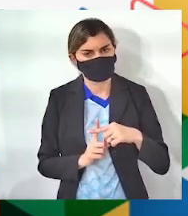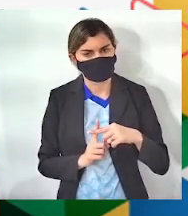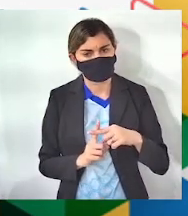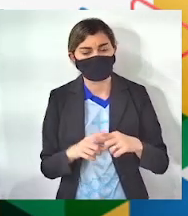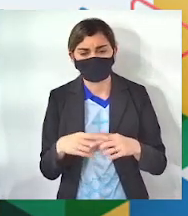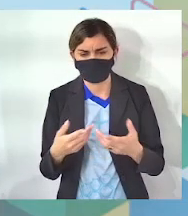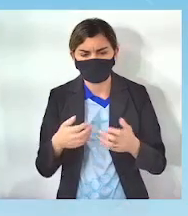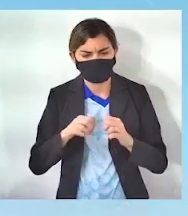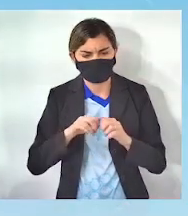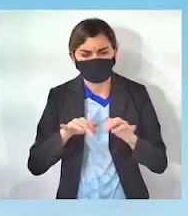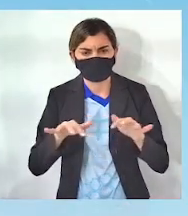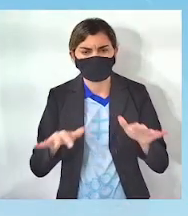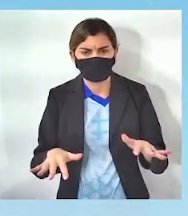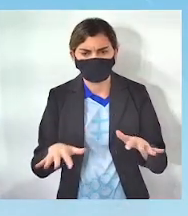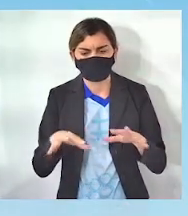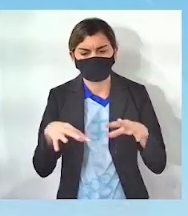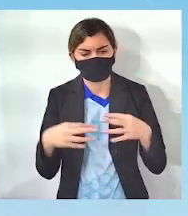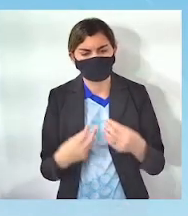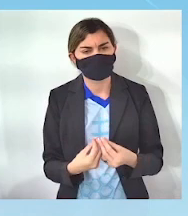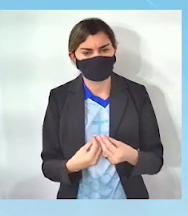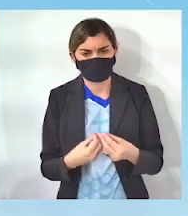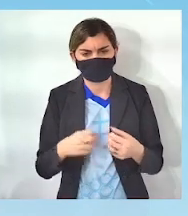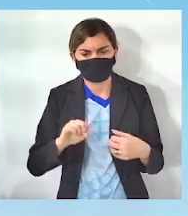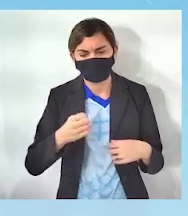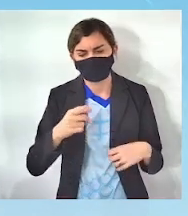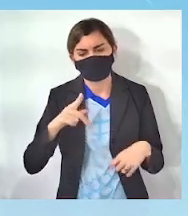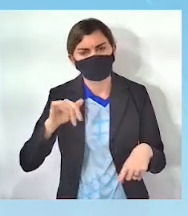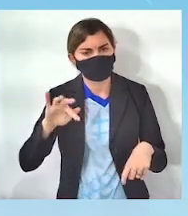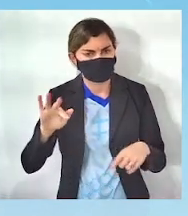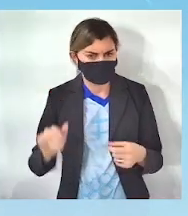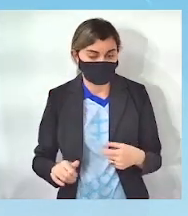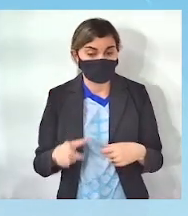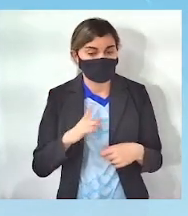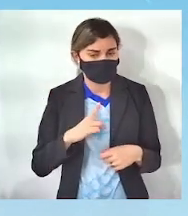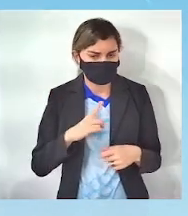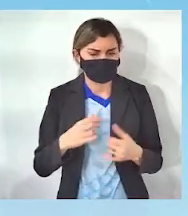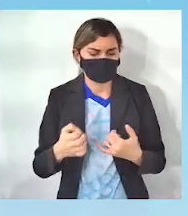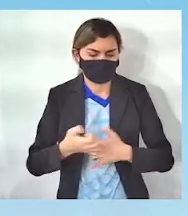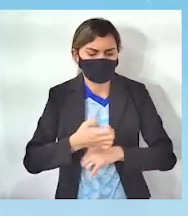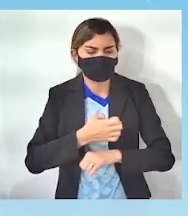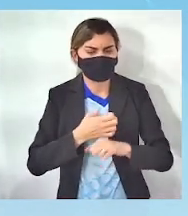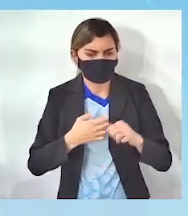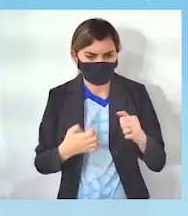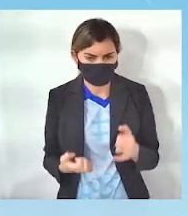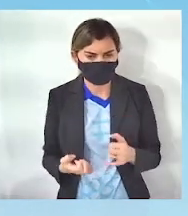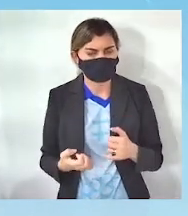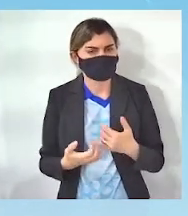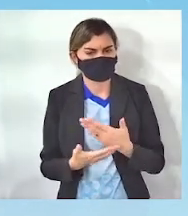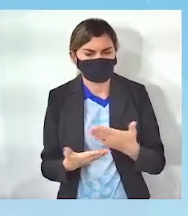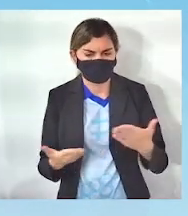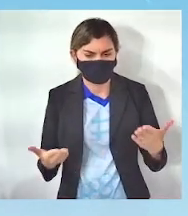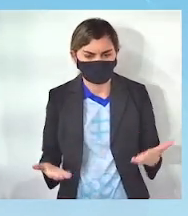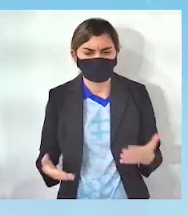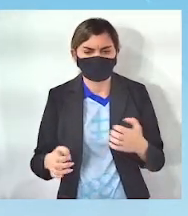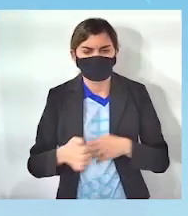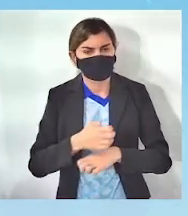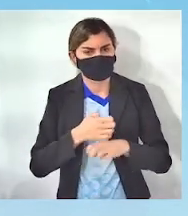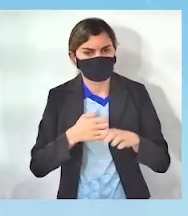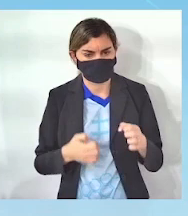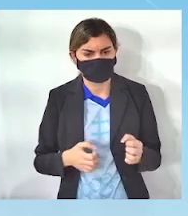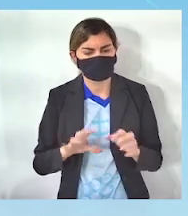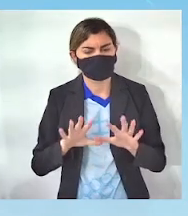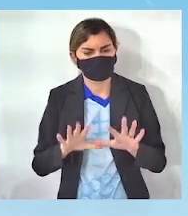e espalhados, sobretudo na sua superfície, nós temos elétrons. Então, esses elétrons estão